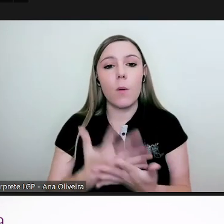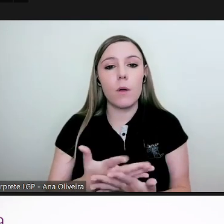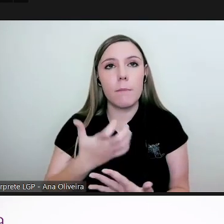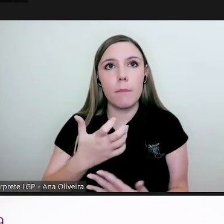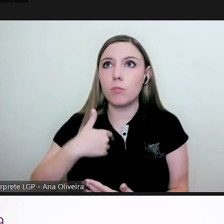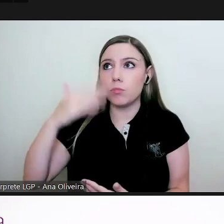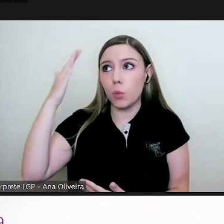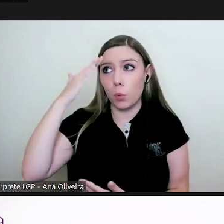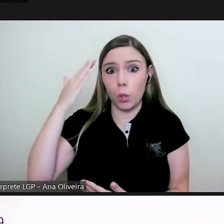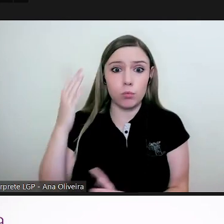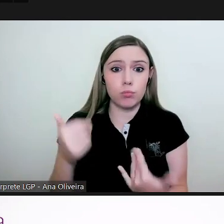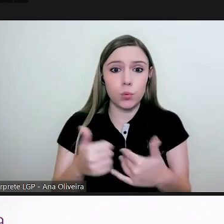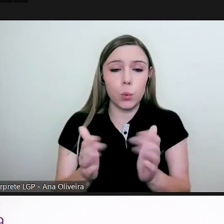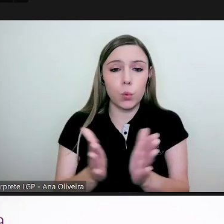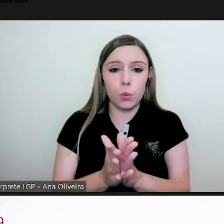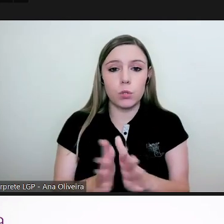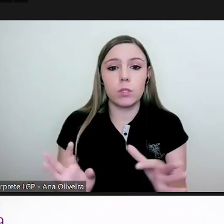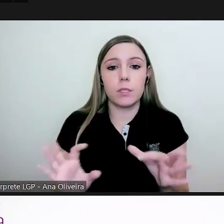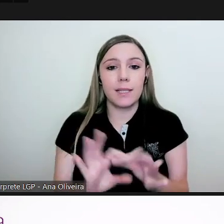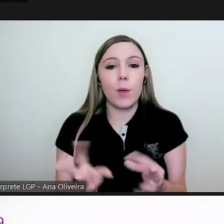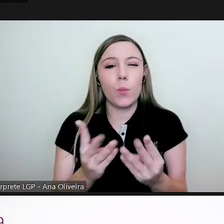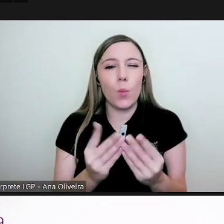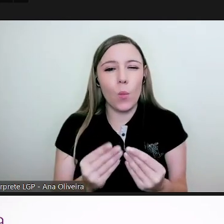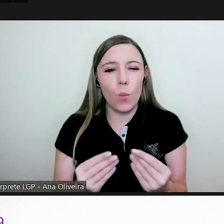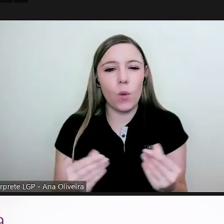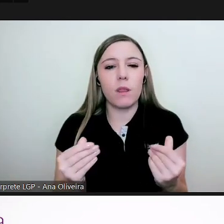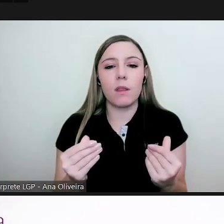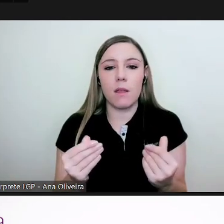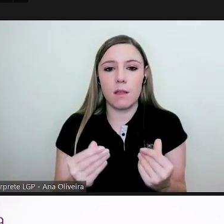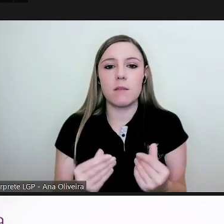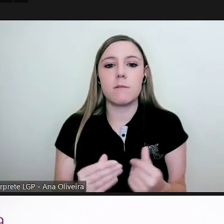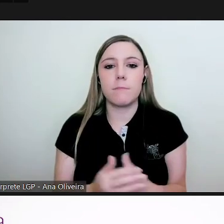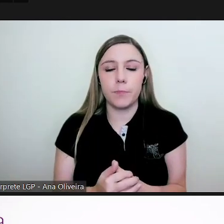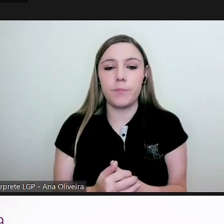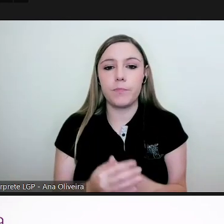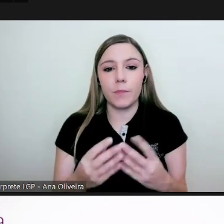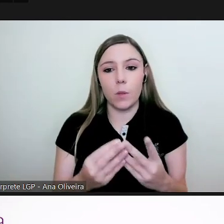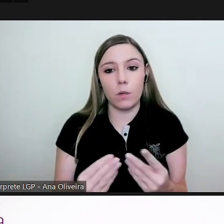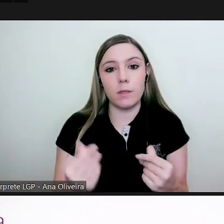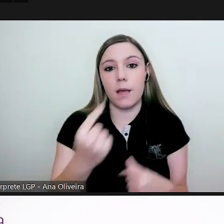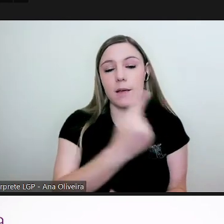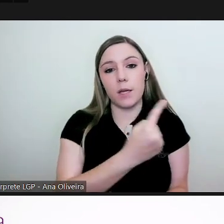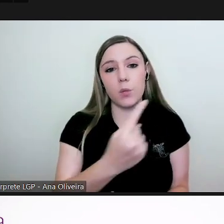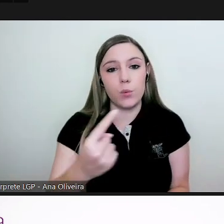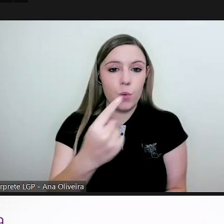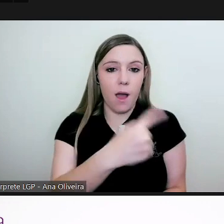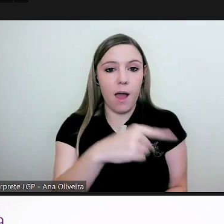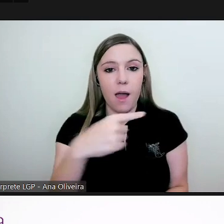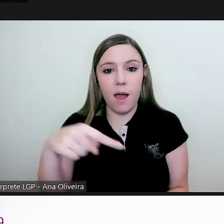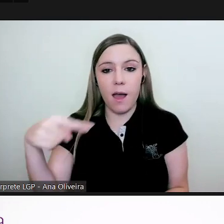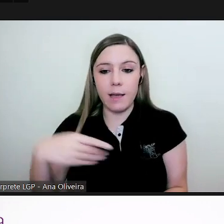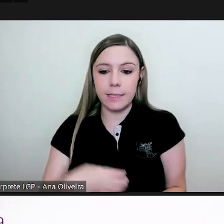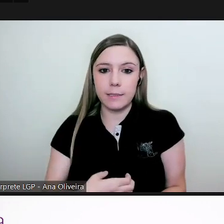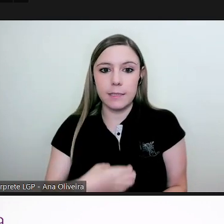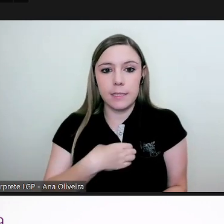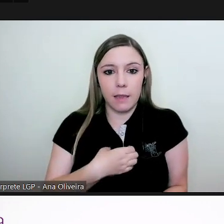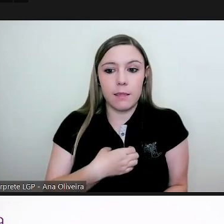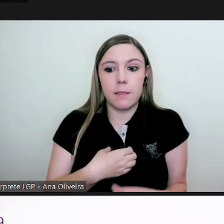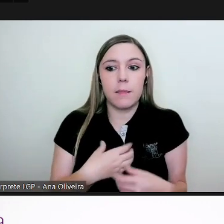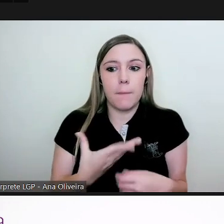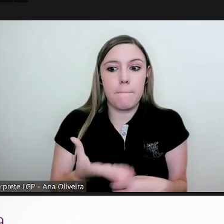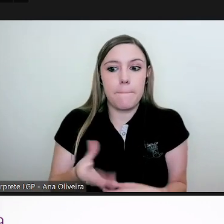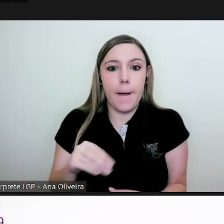que todos, naquilo que é a qualidade que cada um vai tendo e sentindo mais e mais